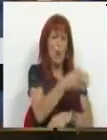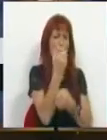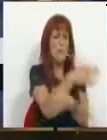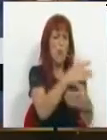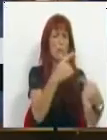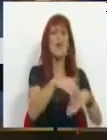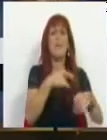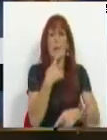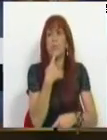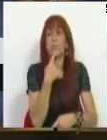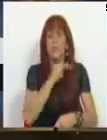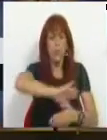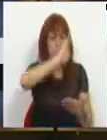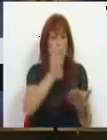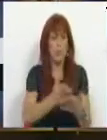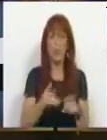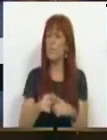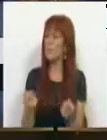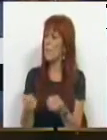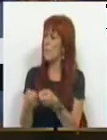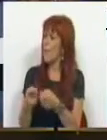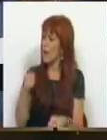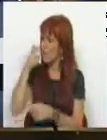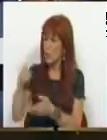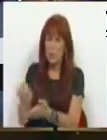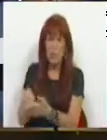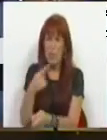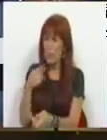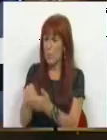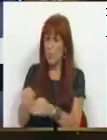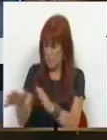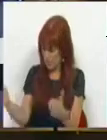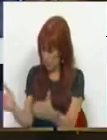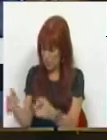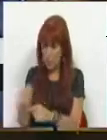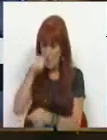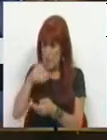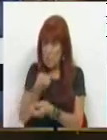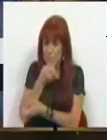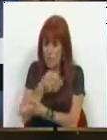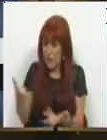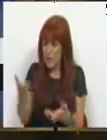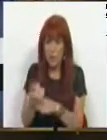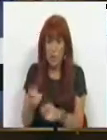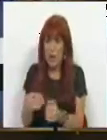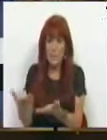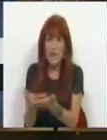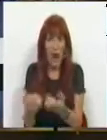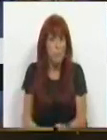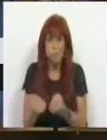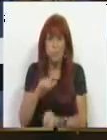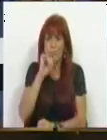os produz, e muito, vive a par de gente pobre e muito pobre em pequenas explorações que acumulam perdas por não chegarem ao